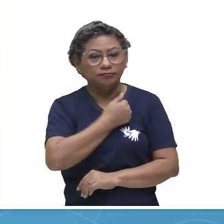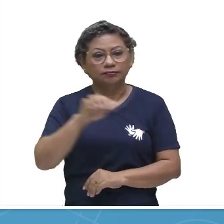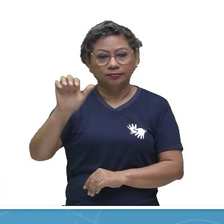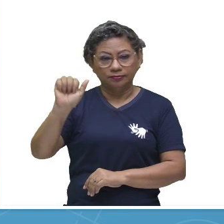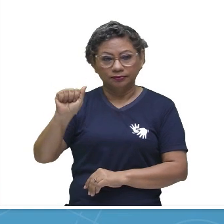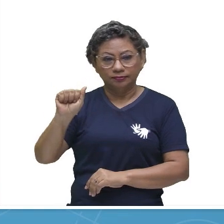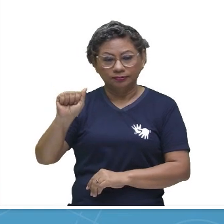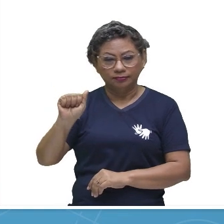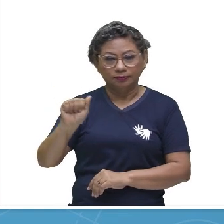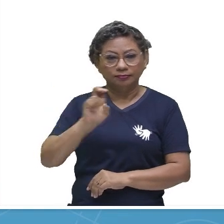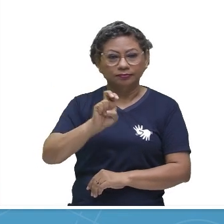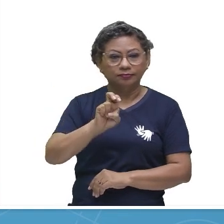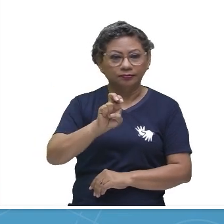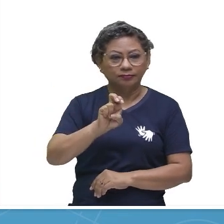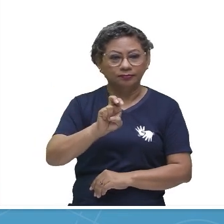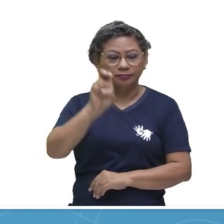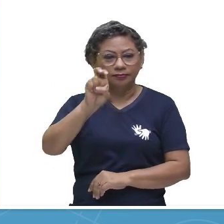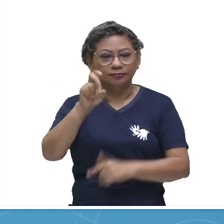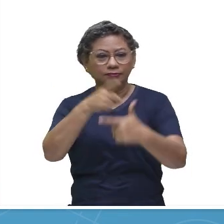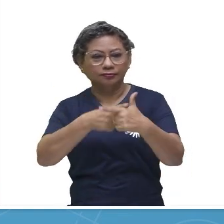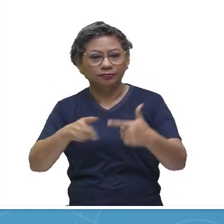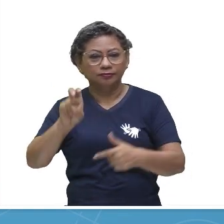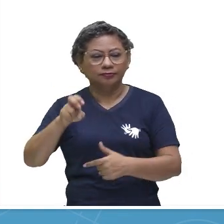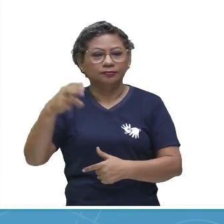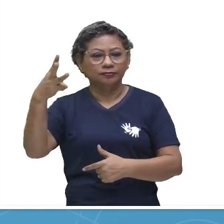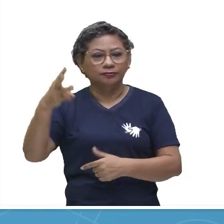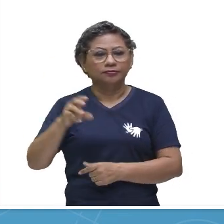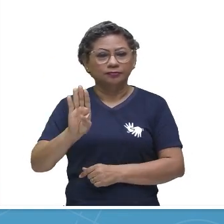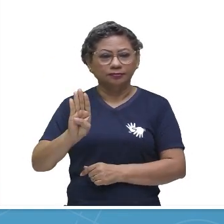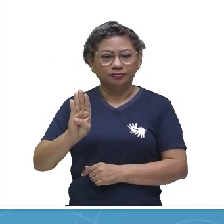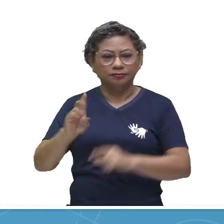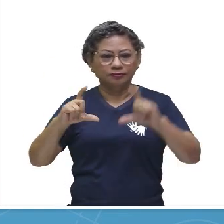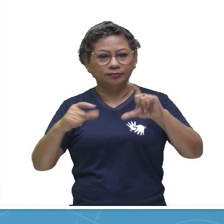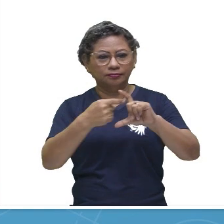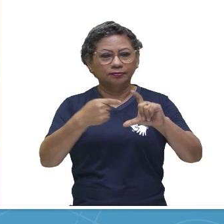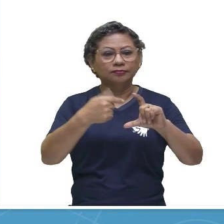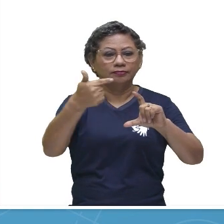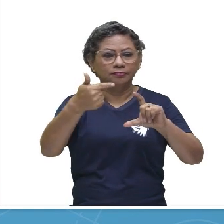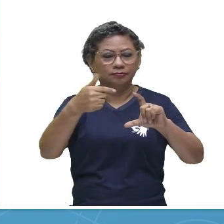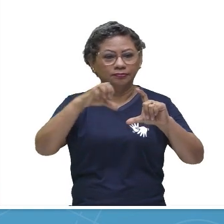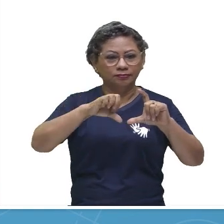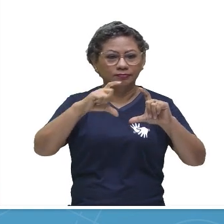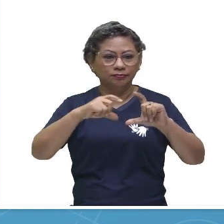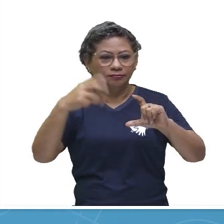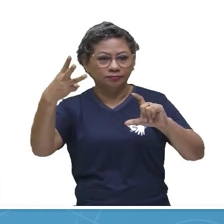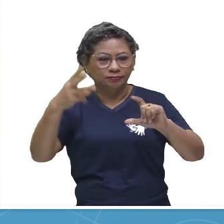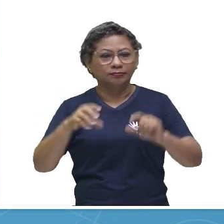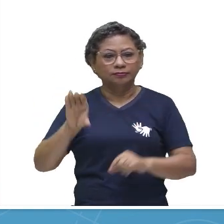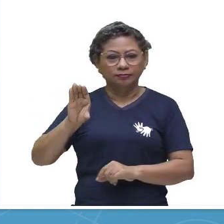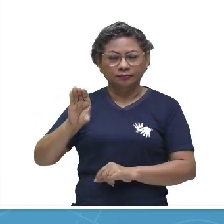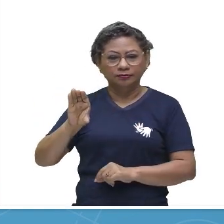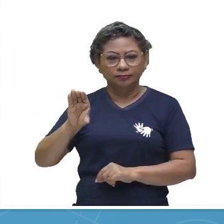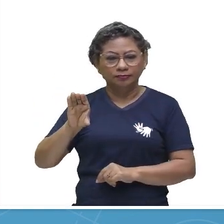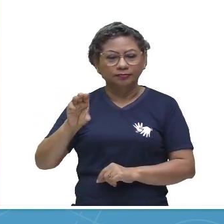terceira. Letra B, menos 2 nonos elevado à terceira. Letra C, 3 ao cubo, que multiplica 3 ao quadrado. Observe que nesse caso nós estamos pedindo